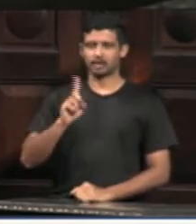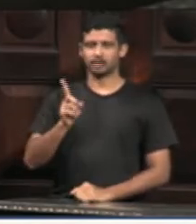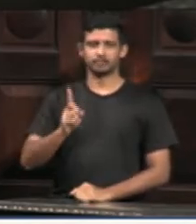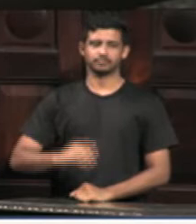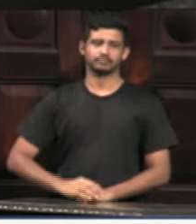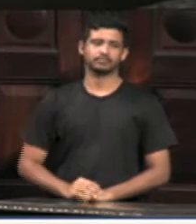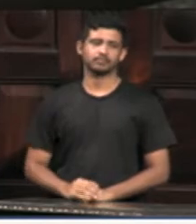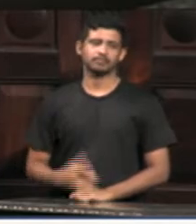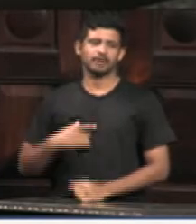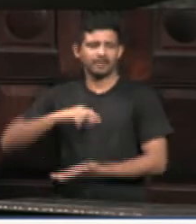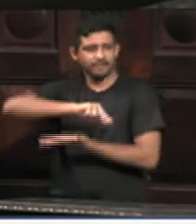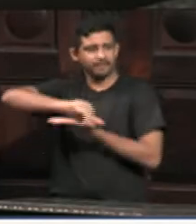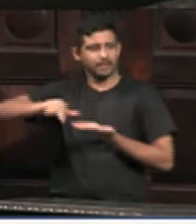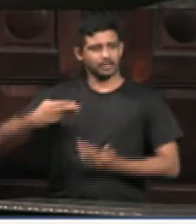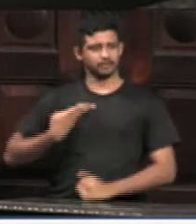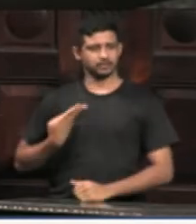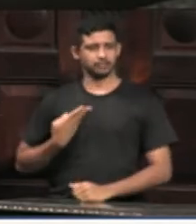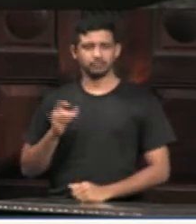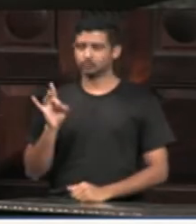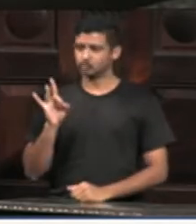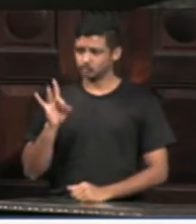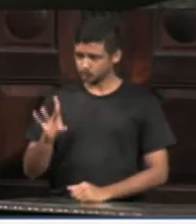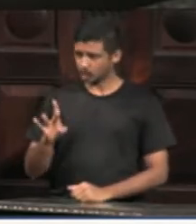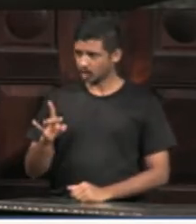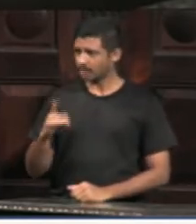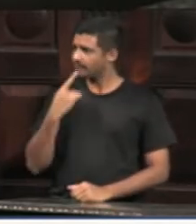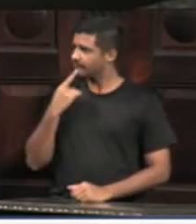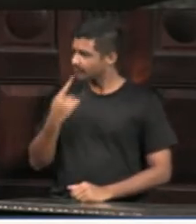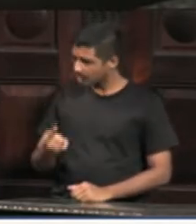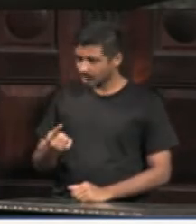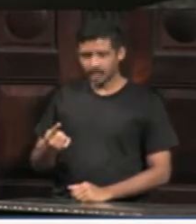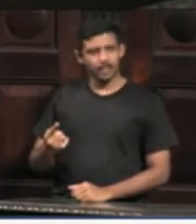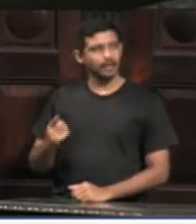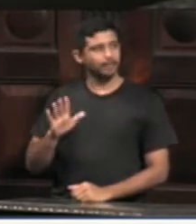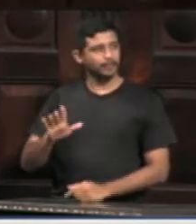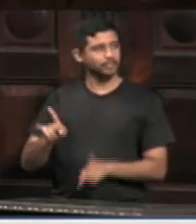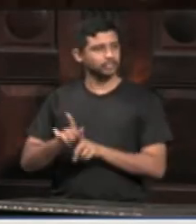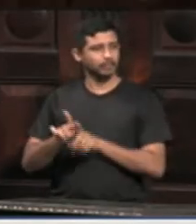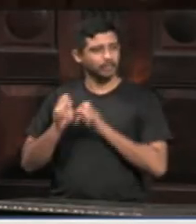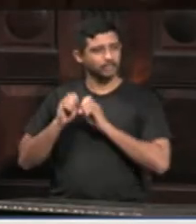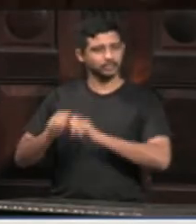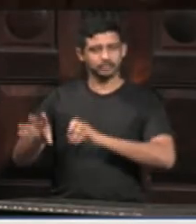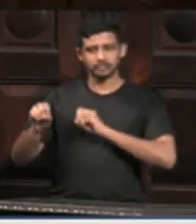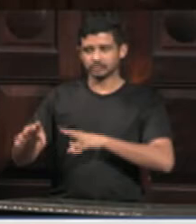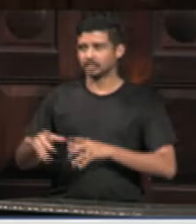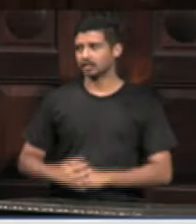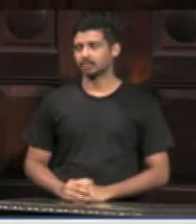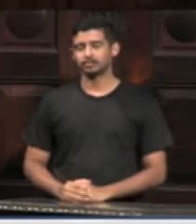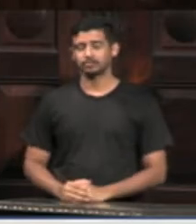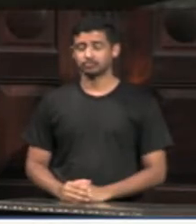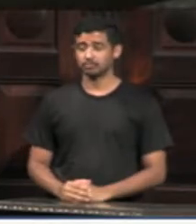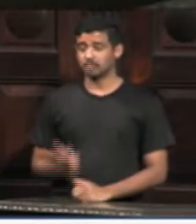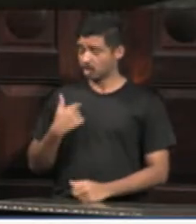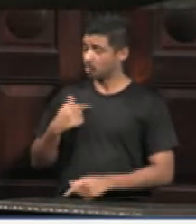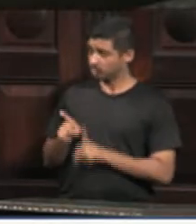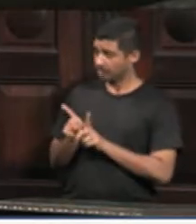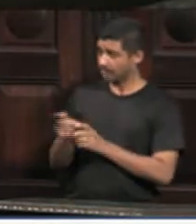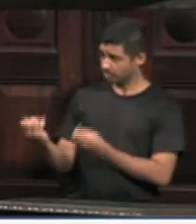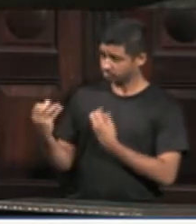colegas eu já tive a oportunidade de não só falar, mas abrir esse mapa e mostrar. Inclusive para mim. Inclusive para você. Pois bem,